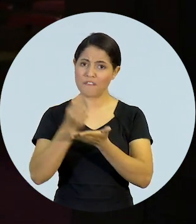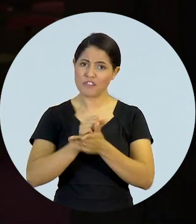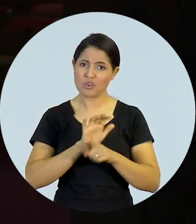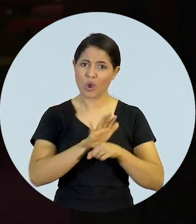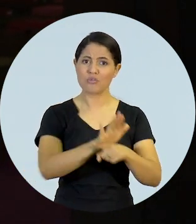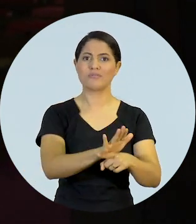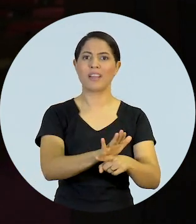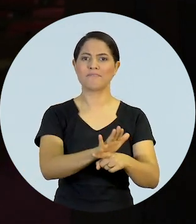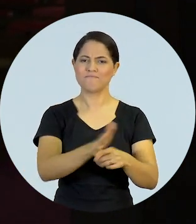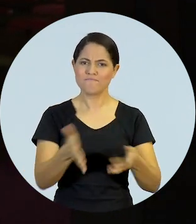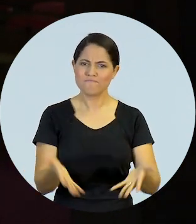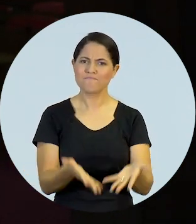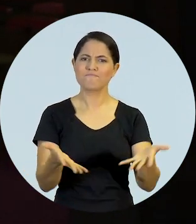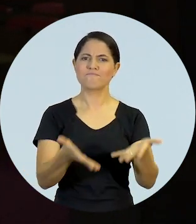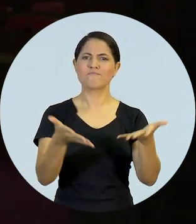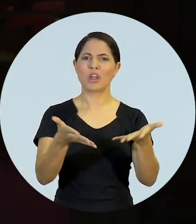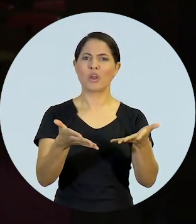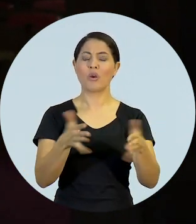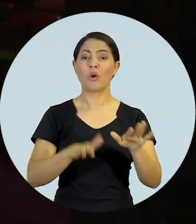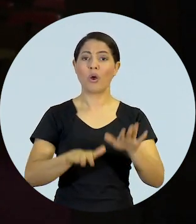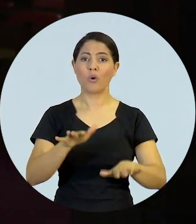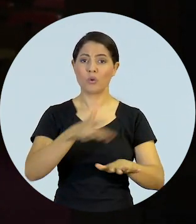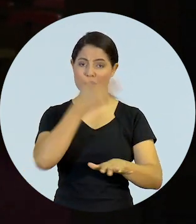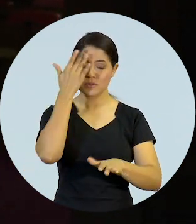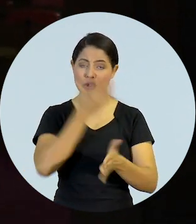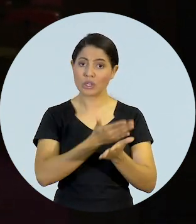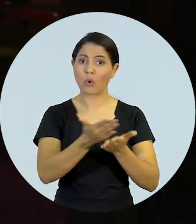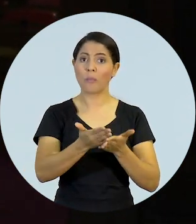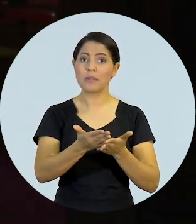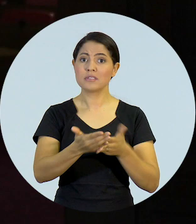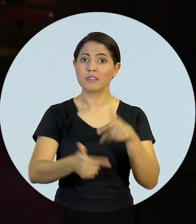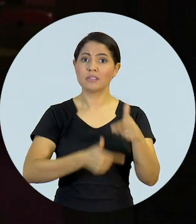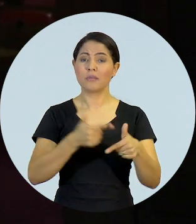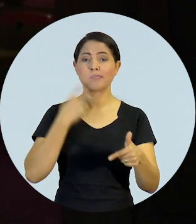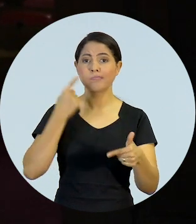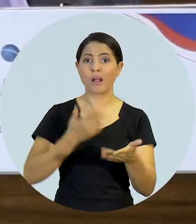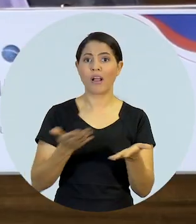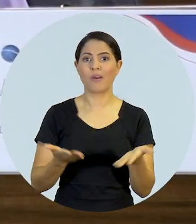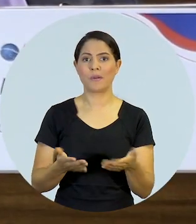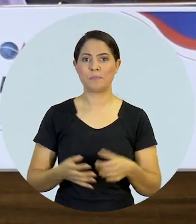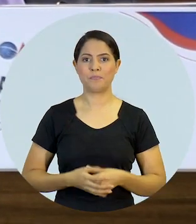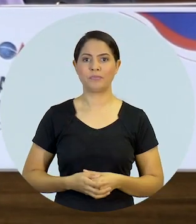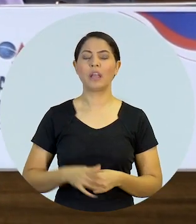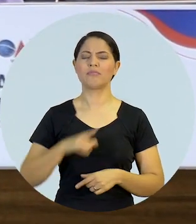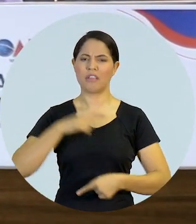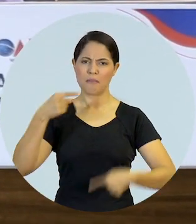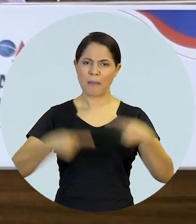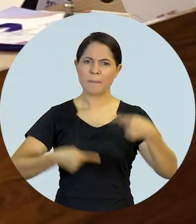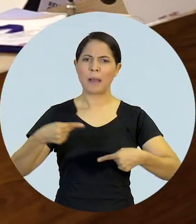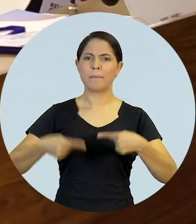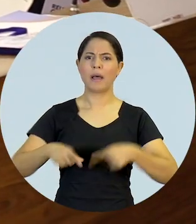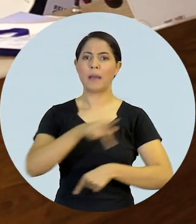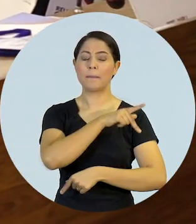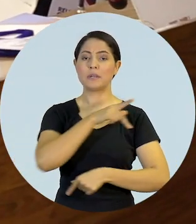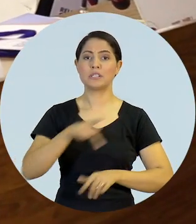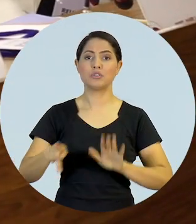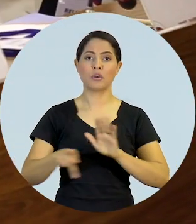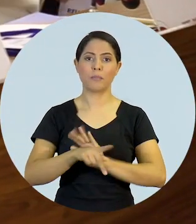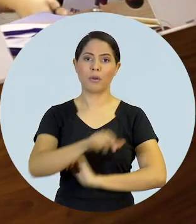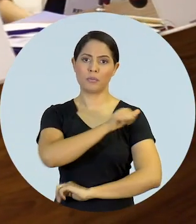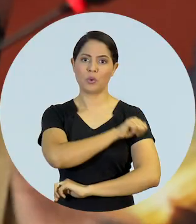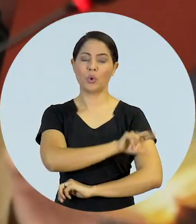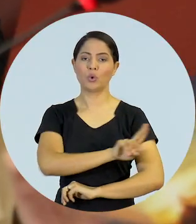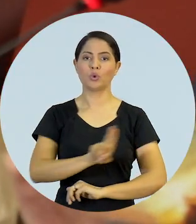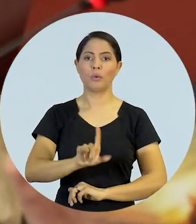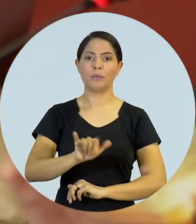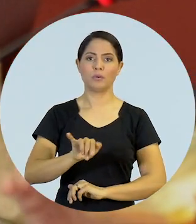benefícios e conseguir ser uma mola propulsora àqueles que estão começando a carreira. Em meio a apresentações e debates, o